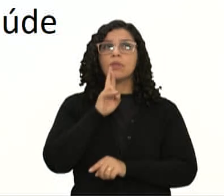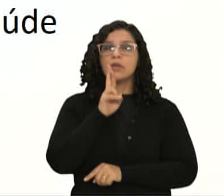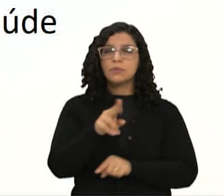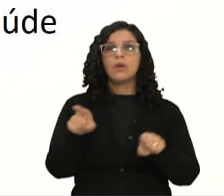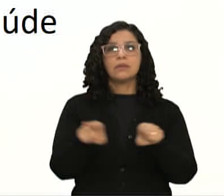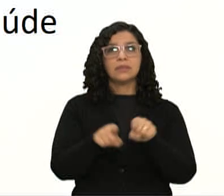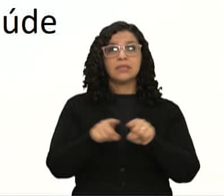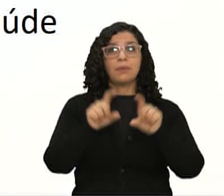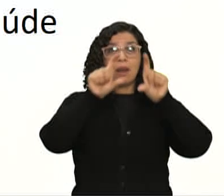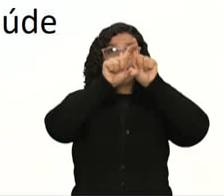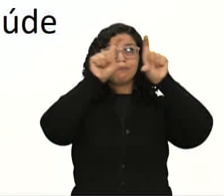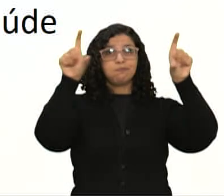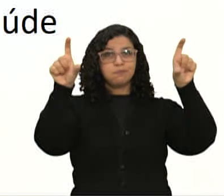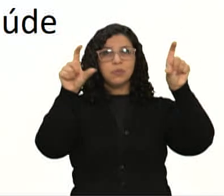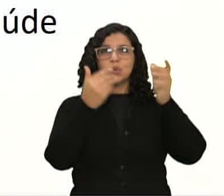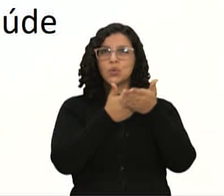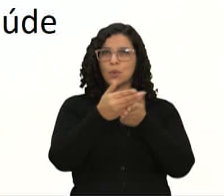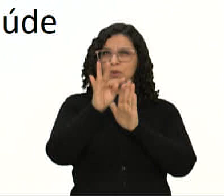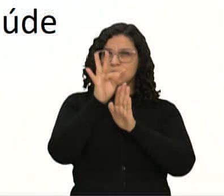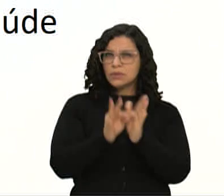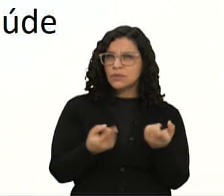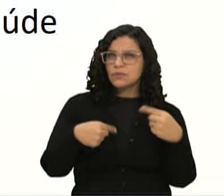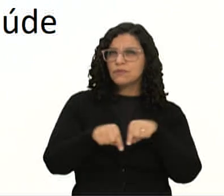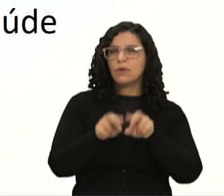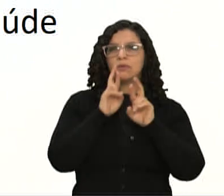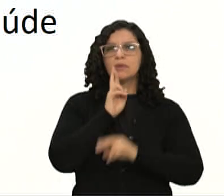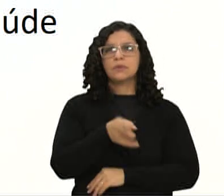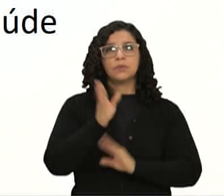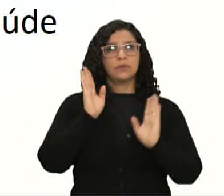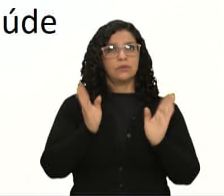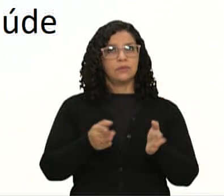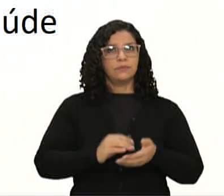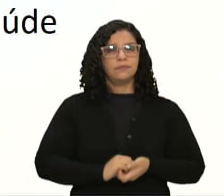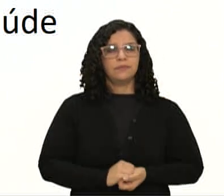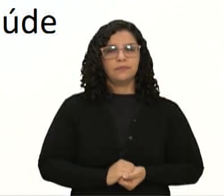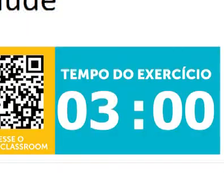lá na primeira parte do texto e já voltamos para conferir.